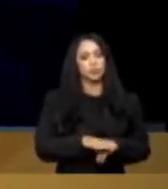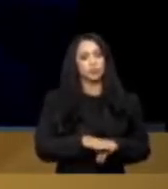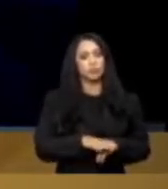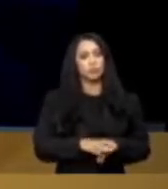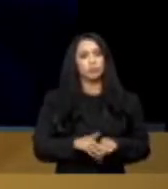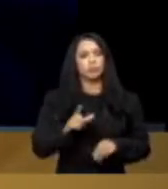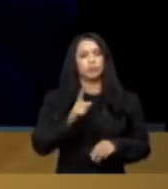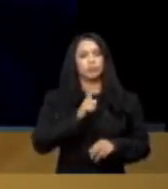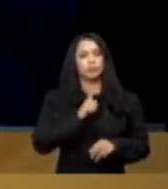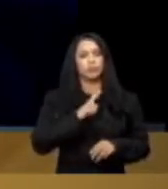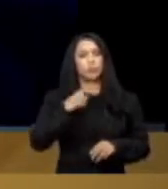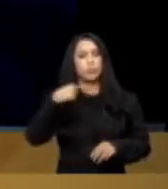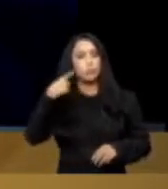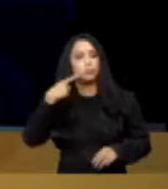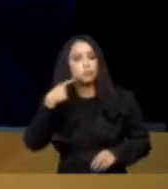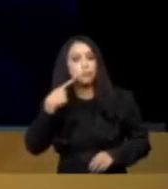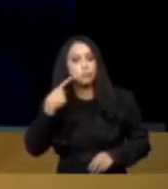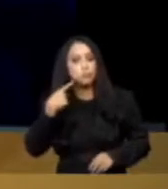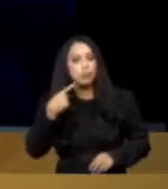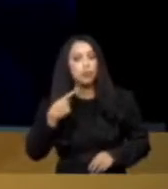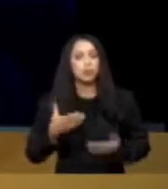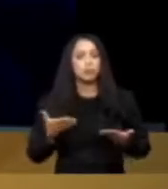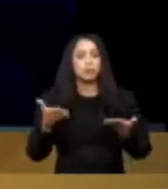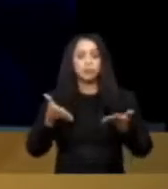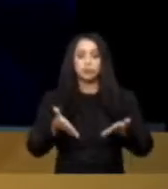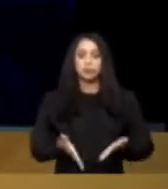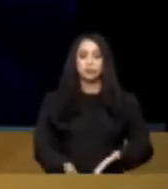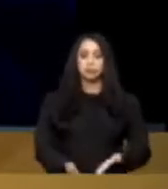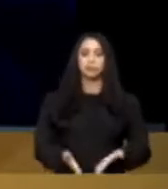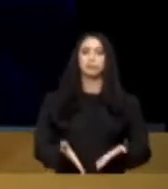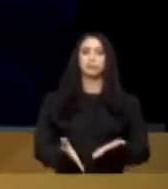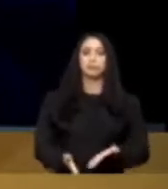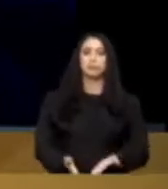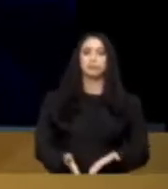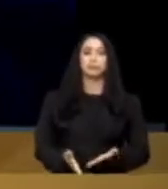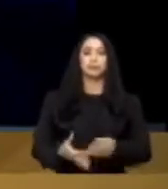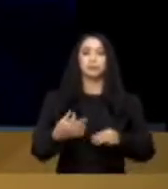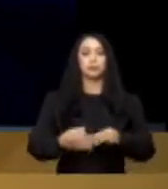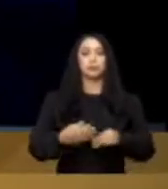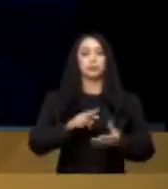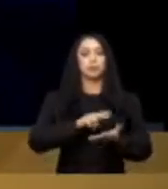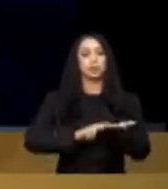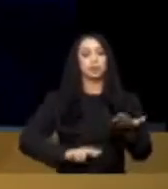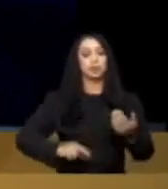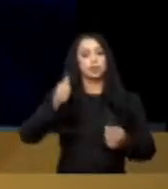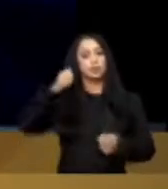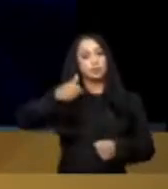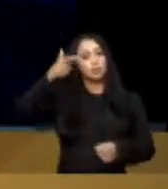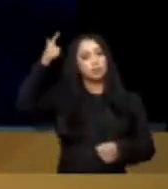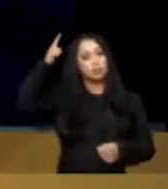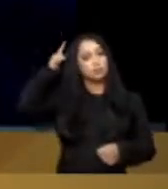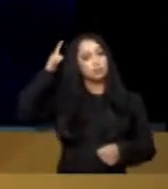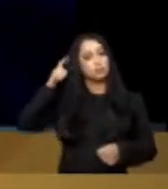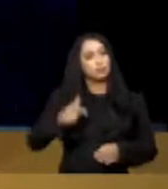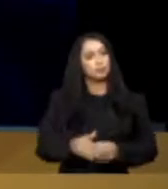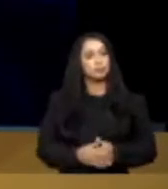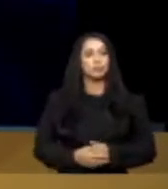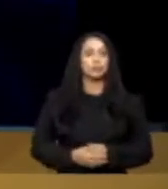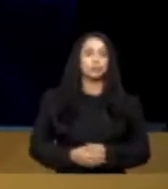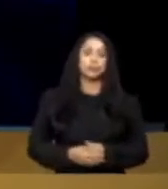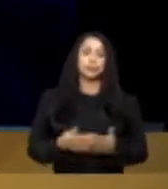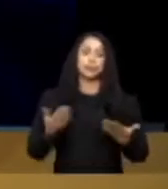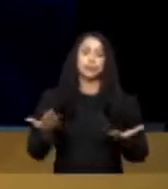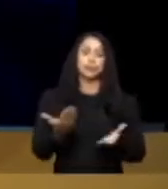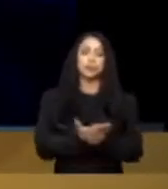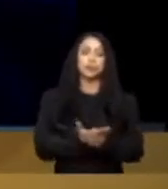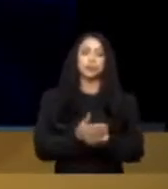excelentíssimos senhores advogados presentes, excelentíssimo senhor ministro relator Alexandre de Moraes. A presente